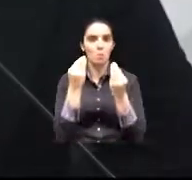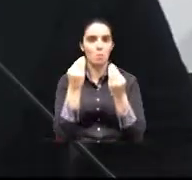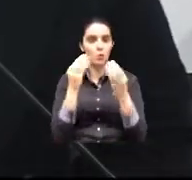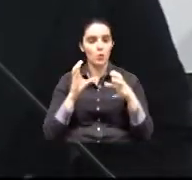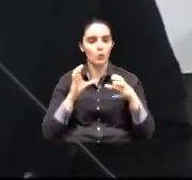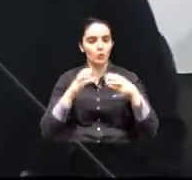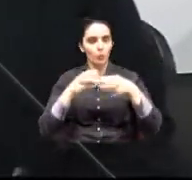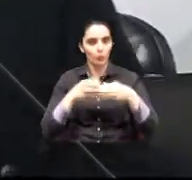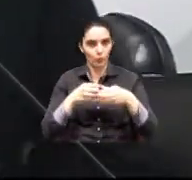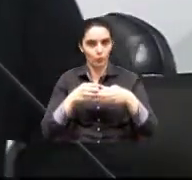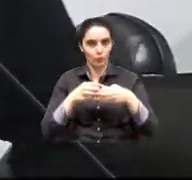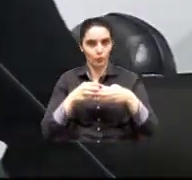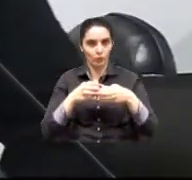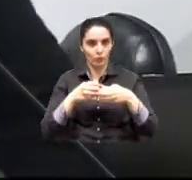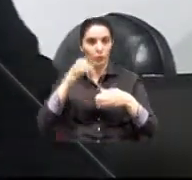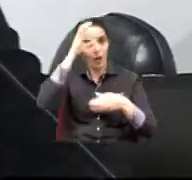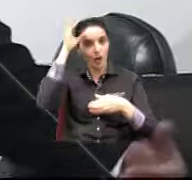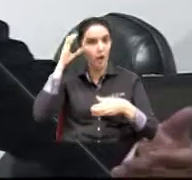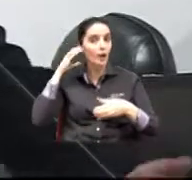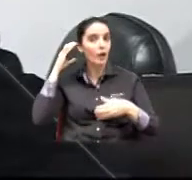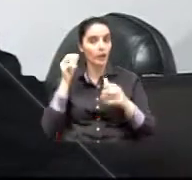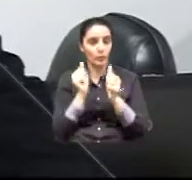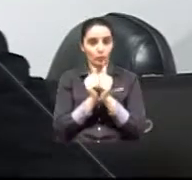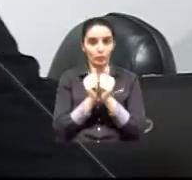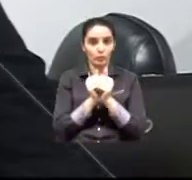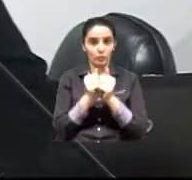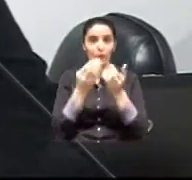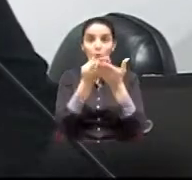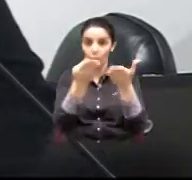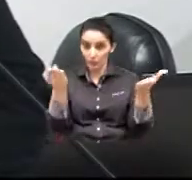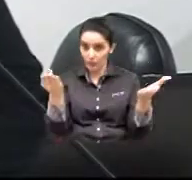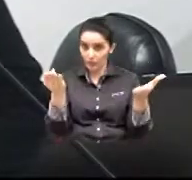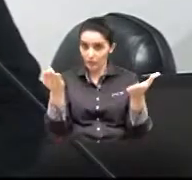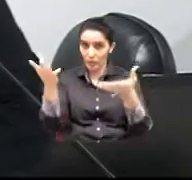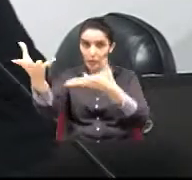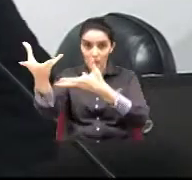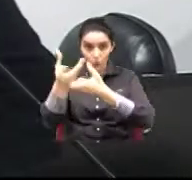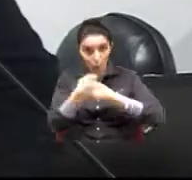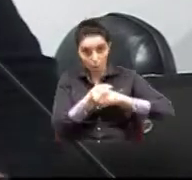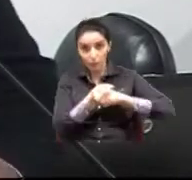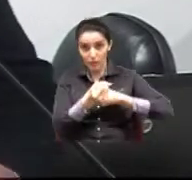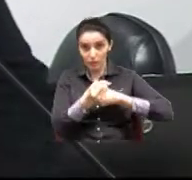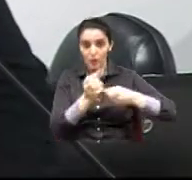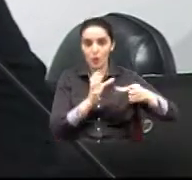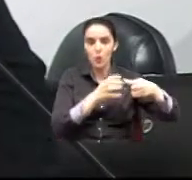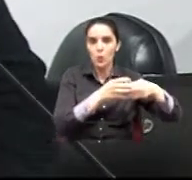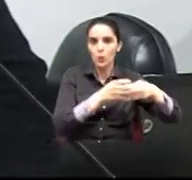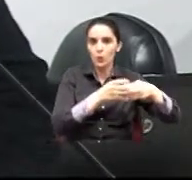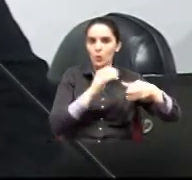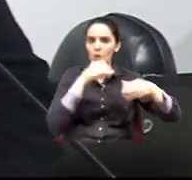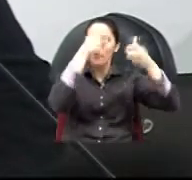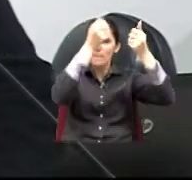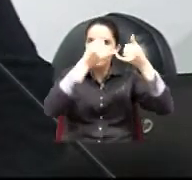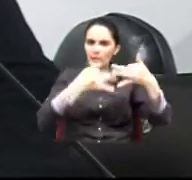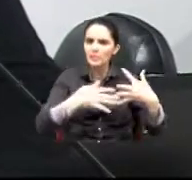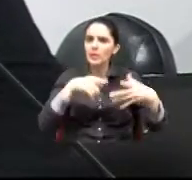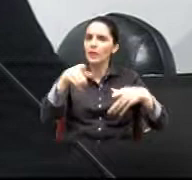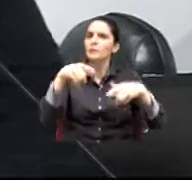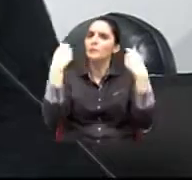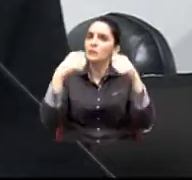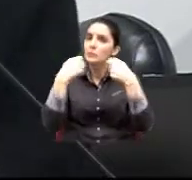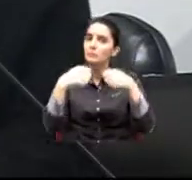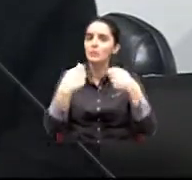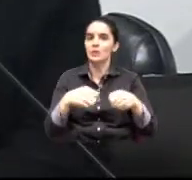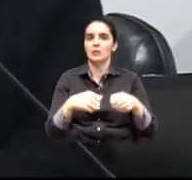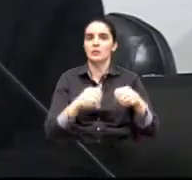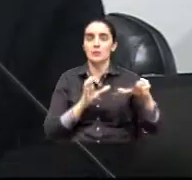qual a vereadora Carol faz parte, e fica aqui o convite para vocês virem até a comissão para falar das necessidades de vocês, que é a comissão com